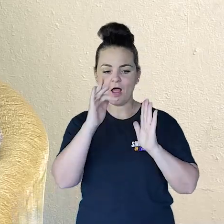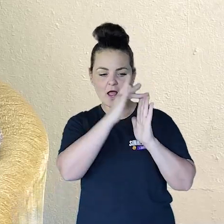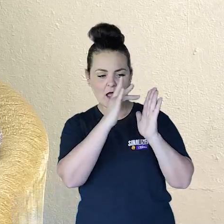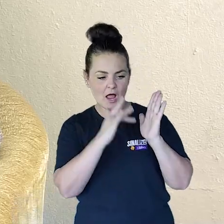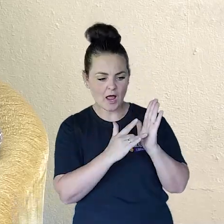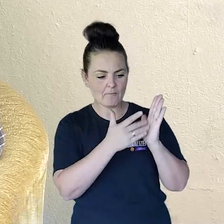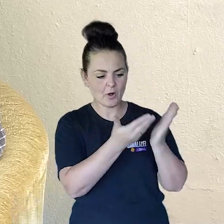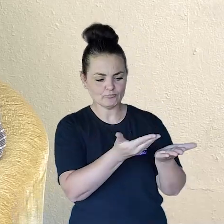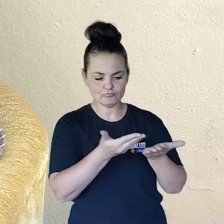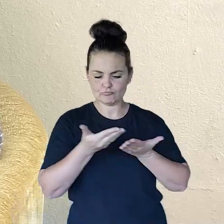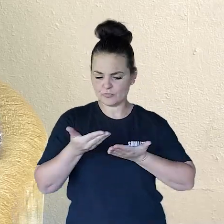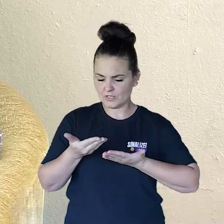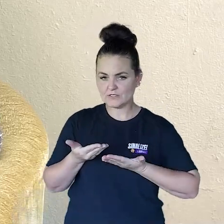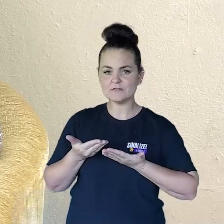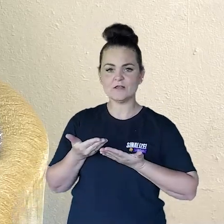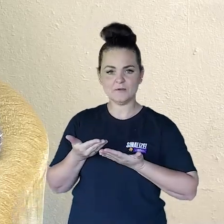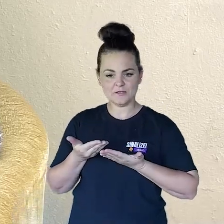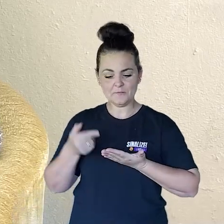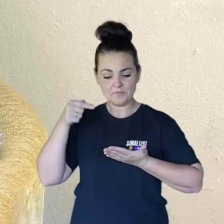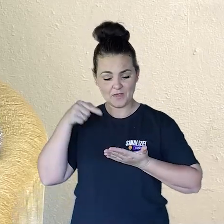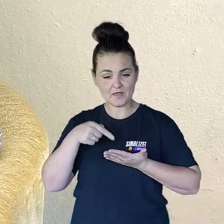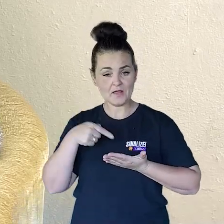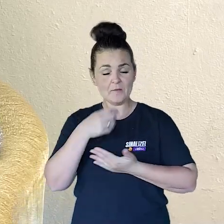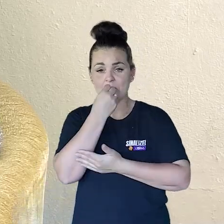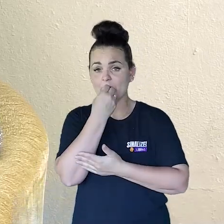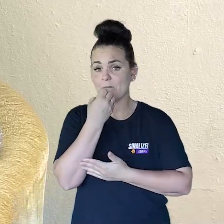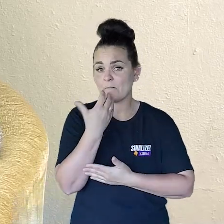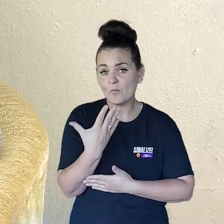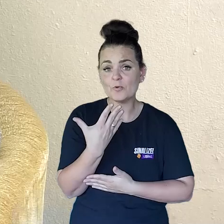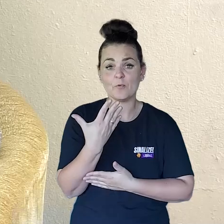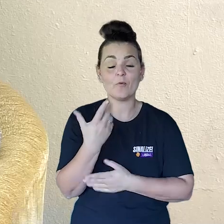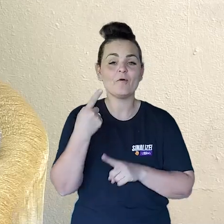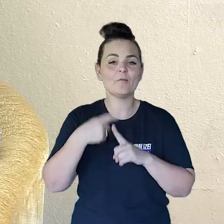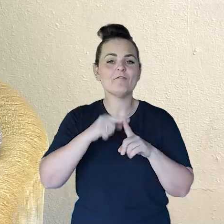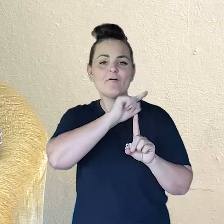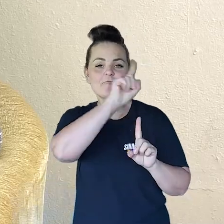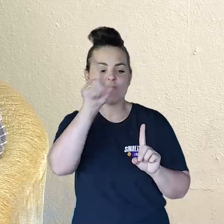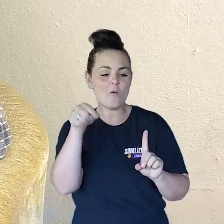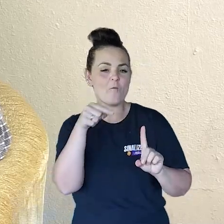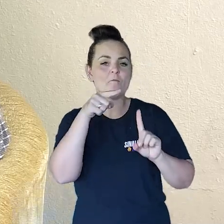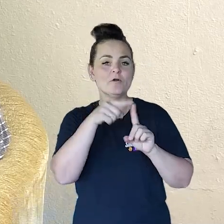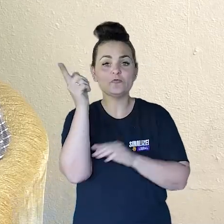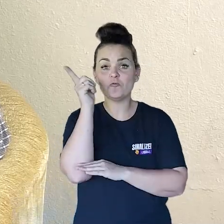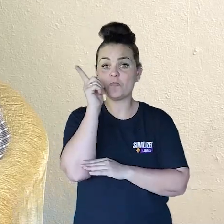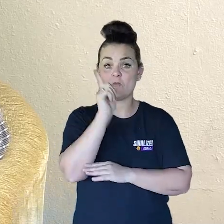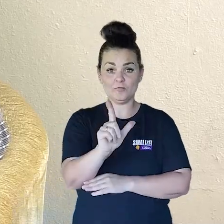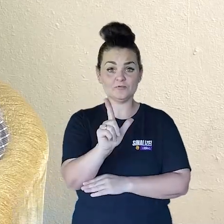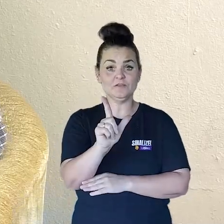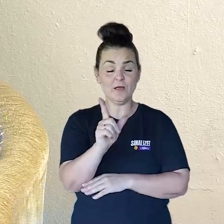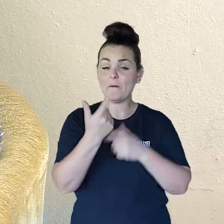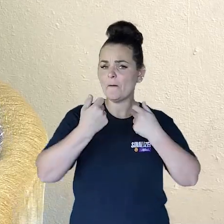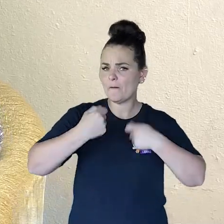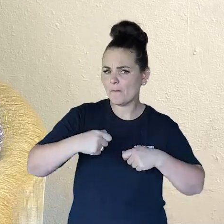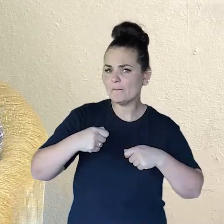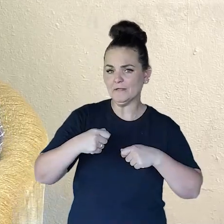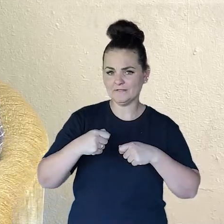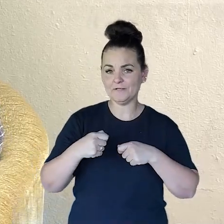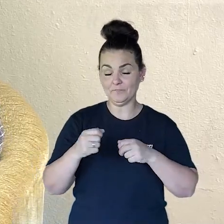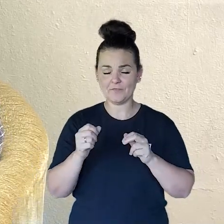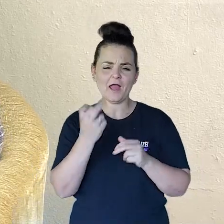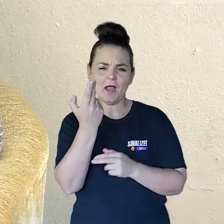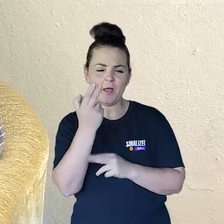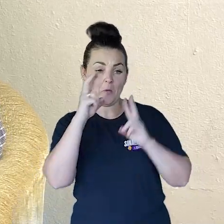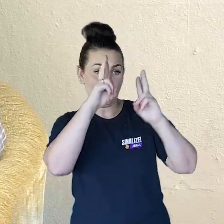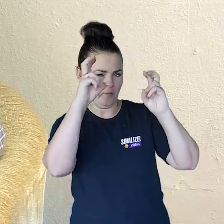de forma isenta, isso, consequentemente, nós iremos atingir toda Jaraguá, como é o próprio nome do